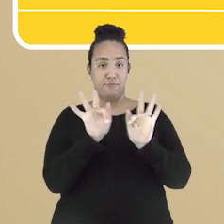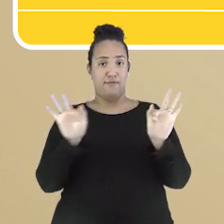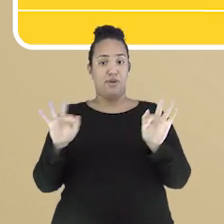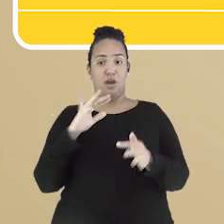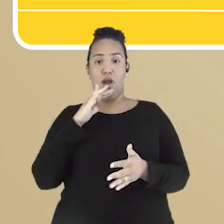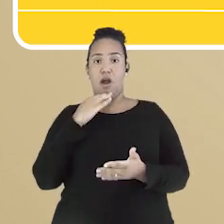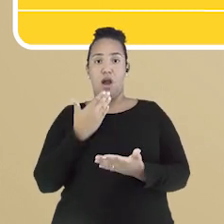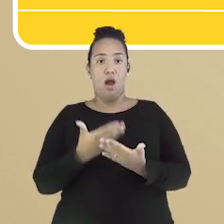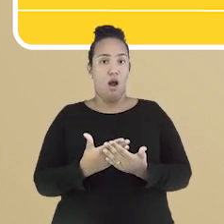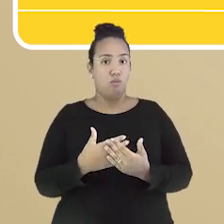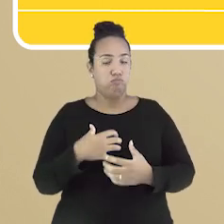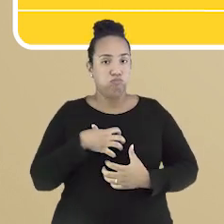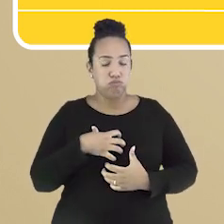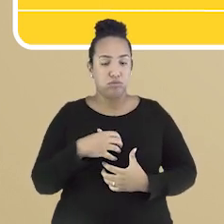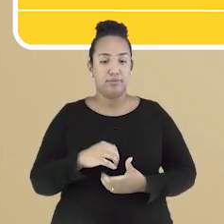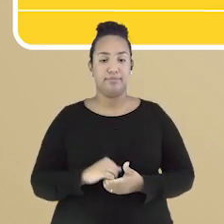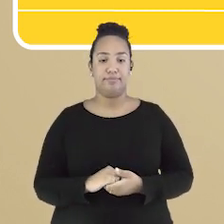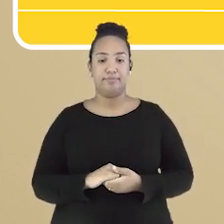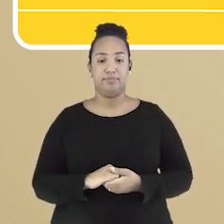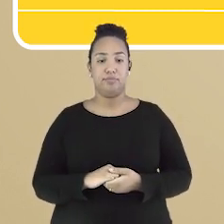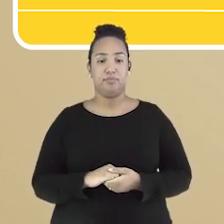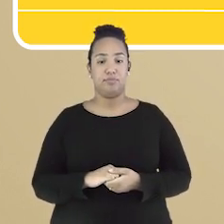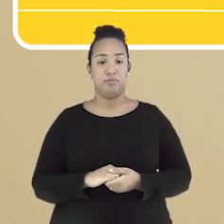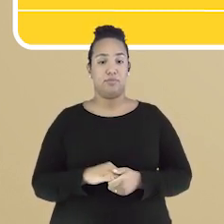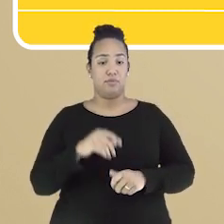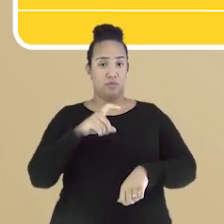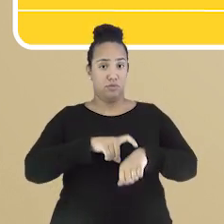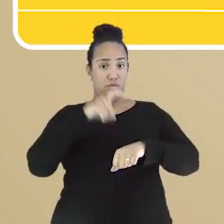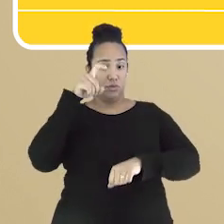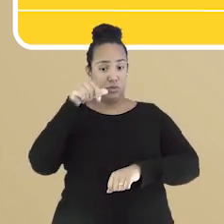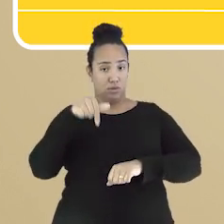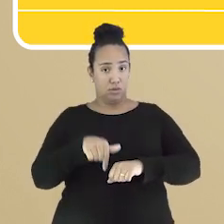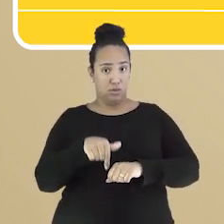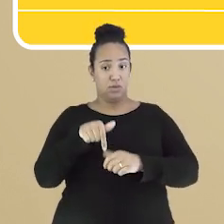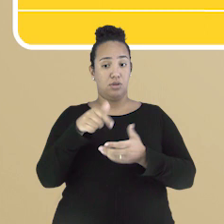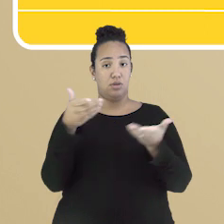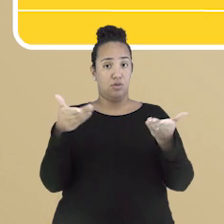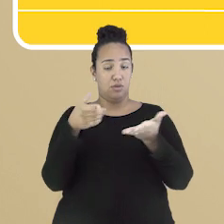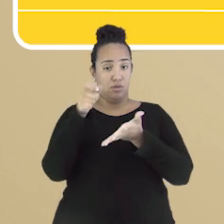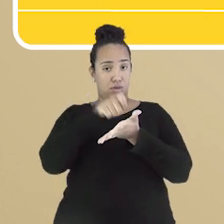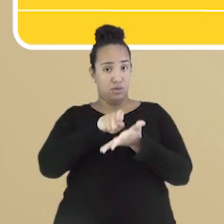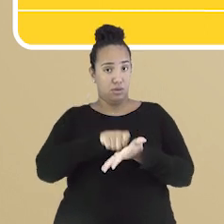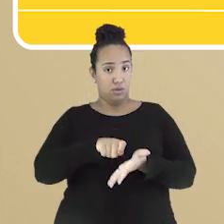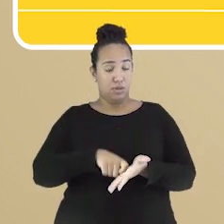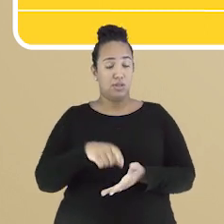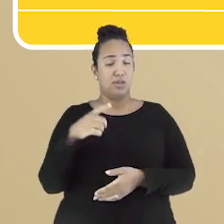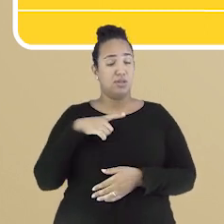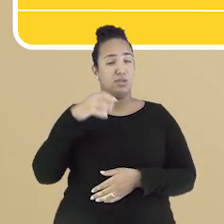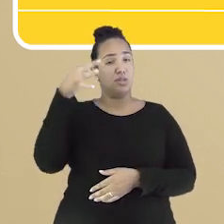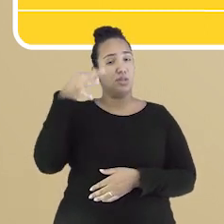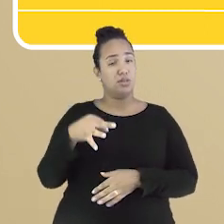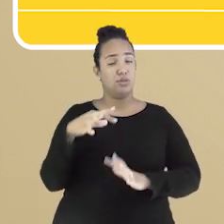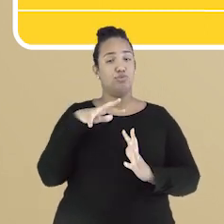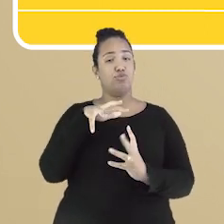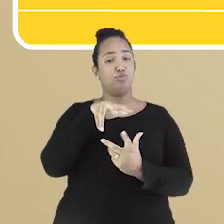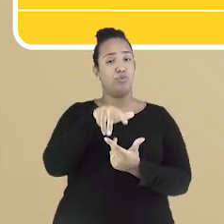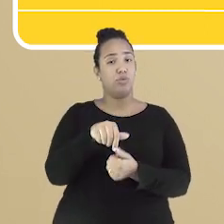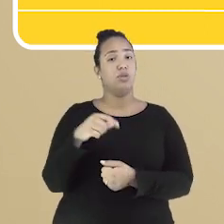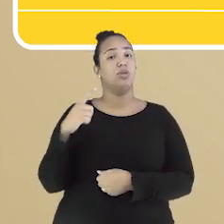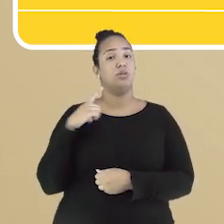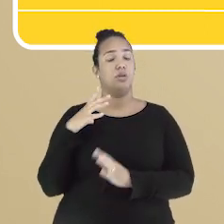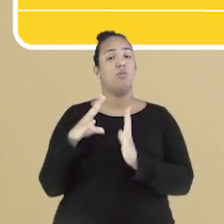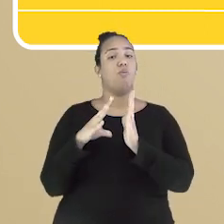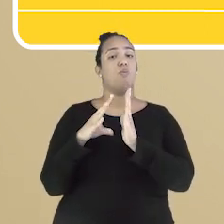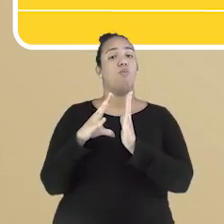tenta causar choque ao leitor. No exato momento em que este editorial está sendo escrito, certamente há pelo planeta